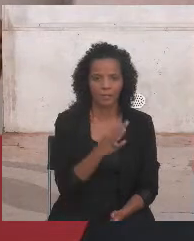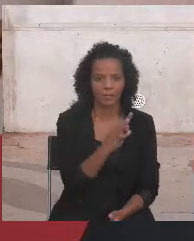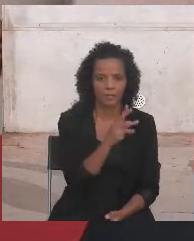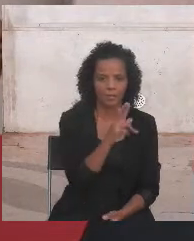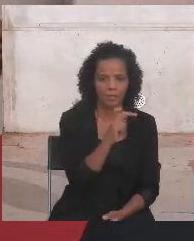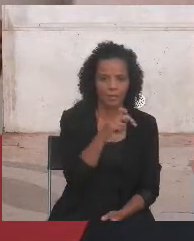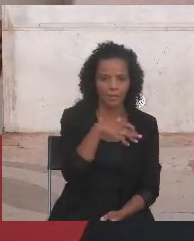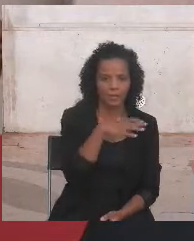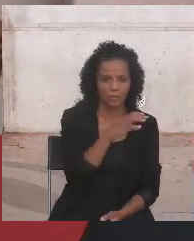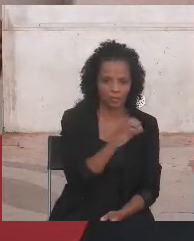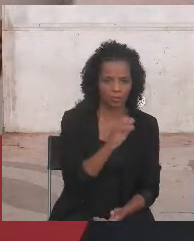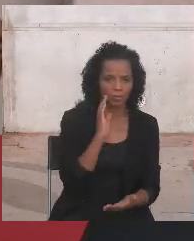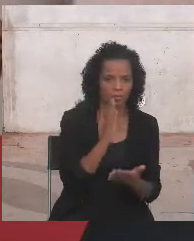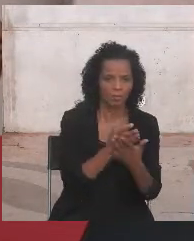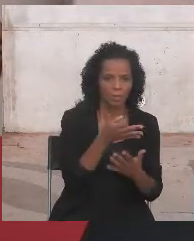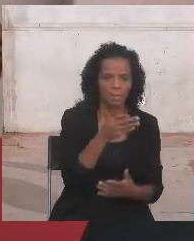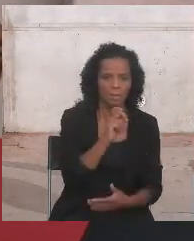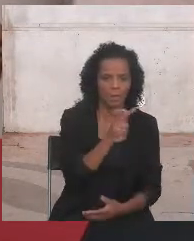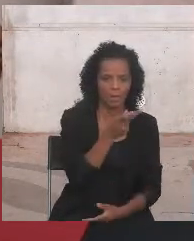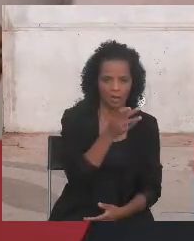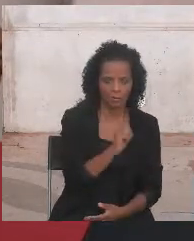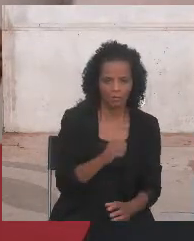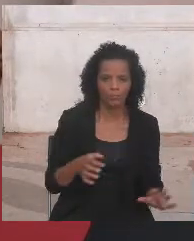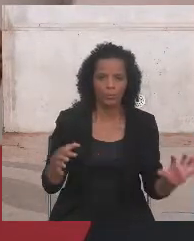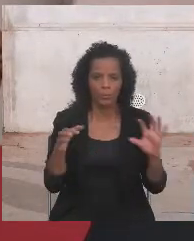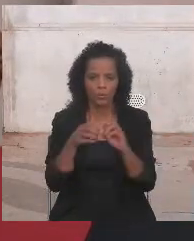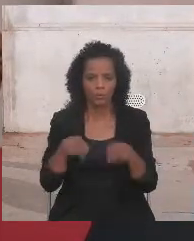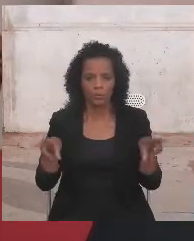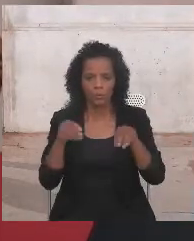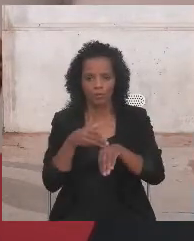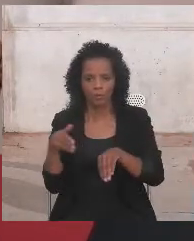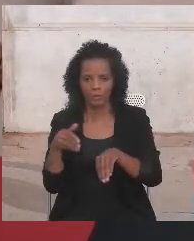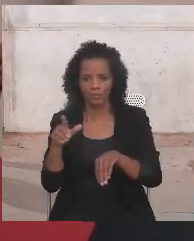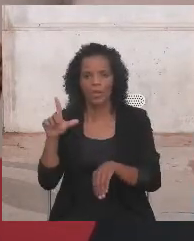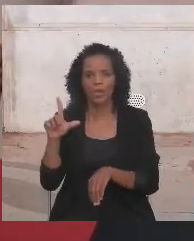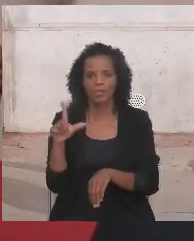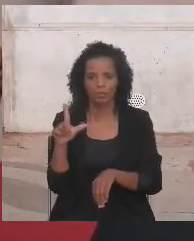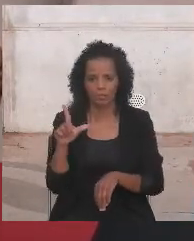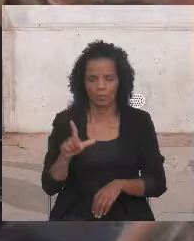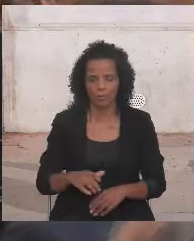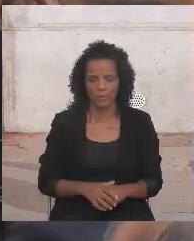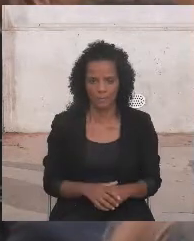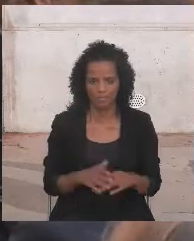Francisco Maria Pimenta Pérez, Coligação Novos Tempos, Lisboa.